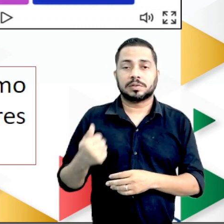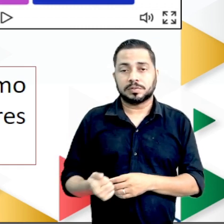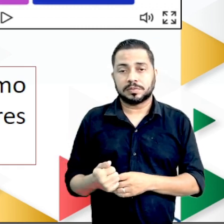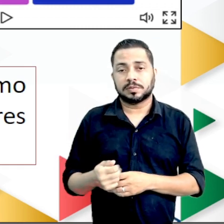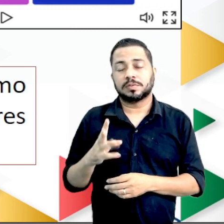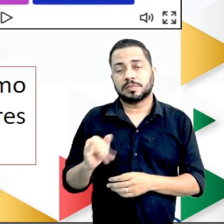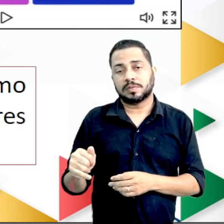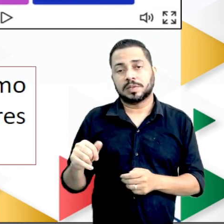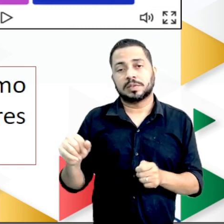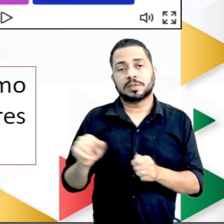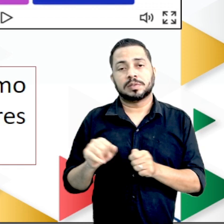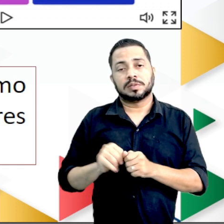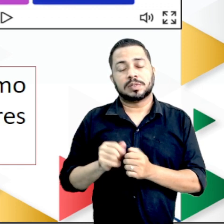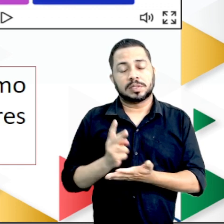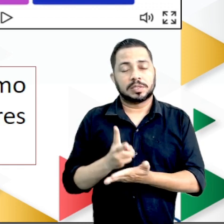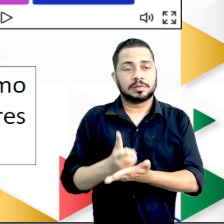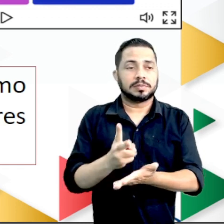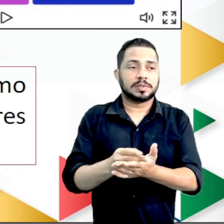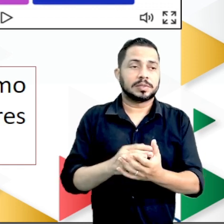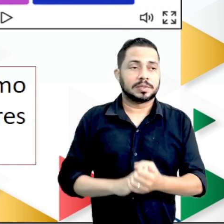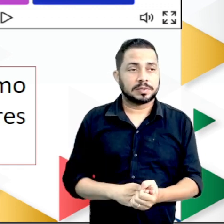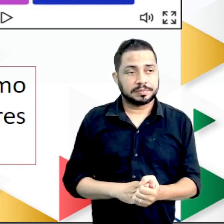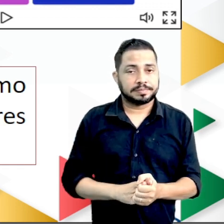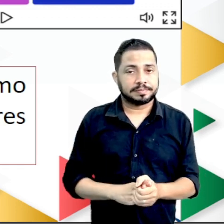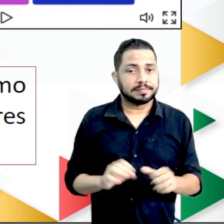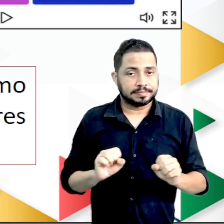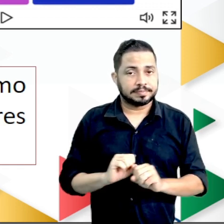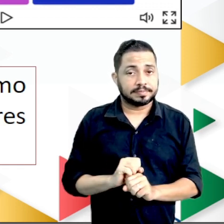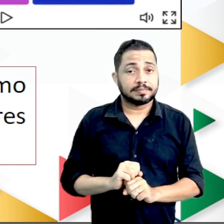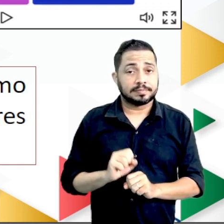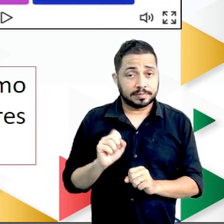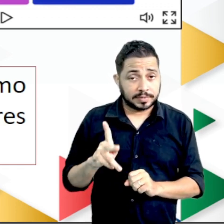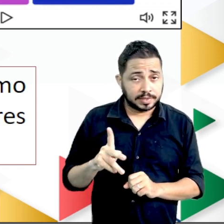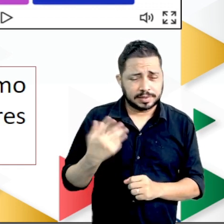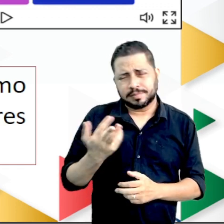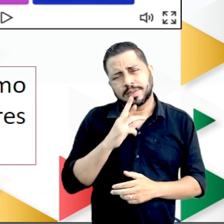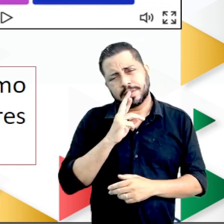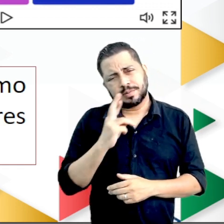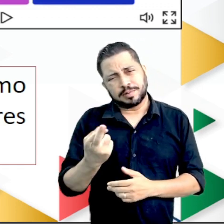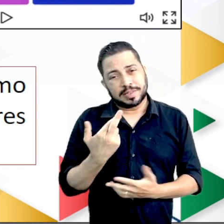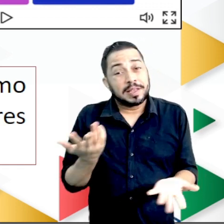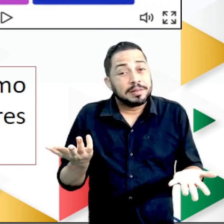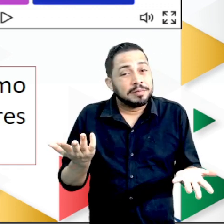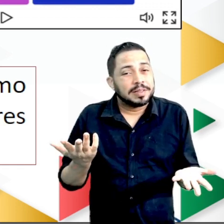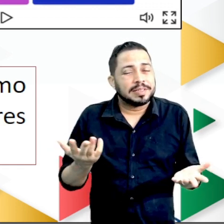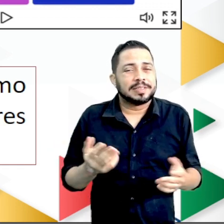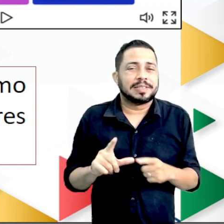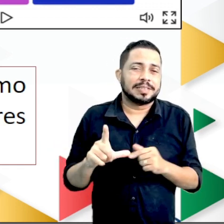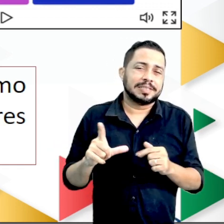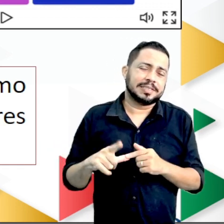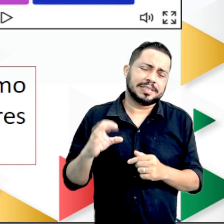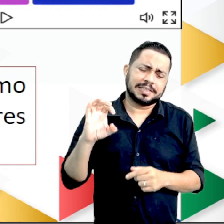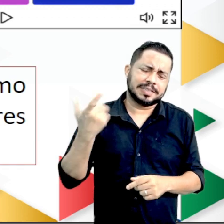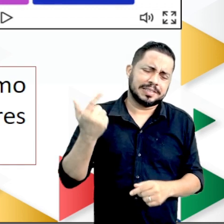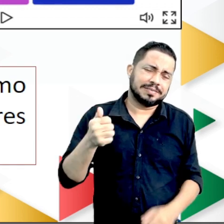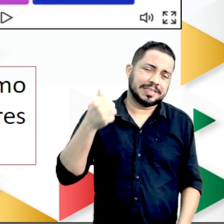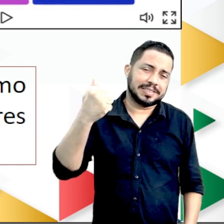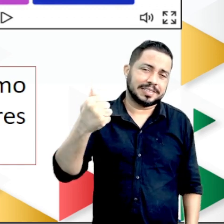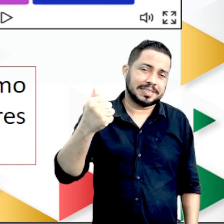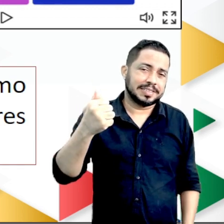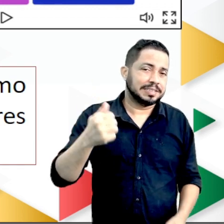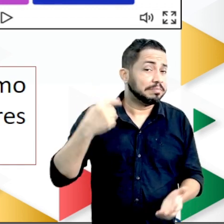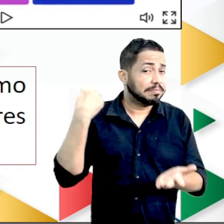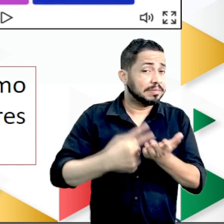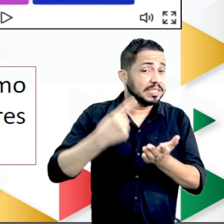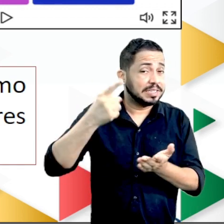vai servir para as demais sequências. Tranquilo? Então responde para mim aí qual é a letra. É claro, letra A, né?